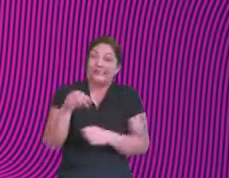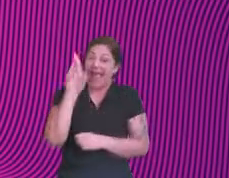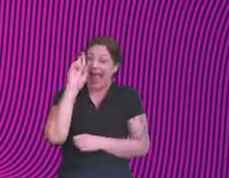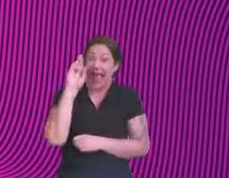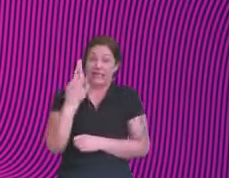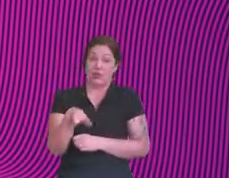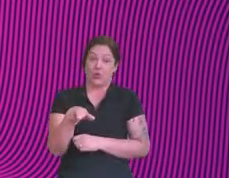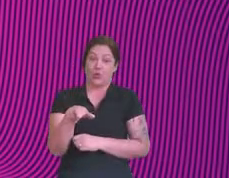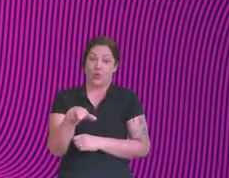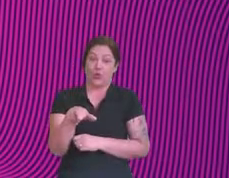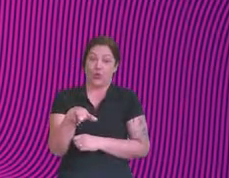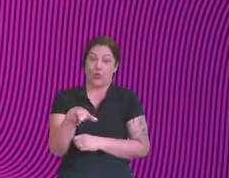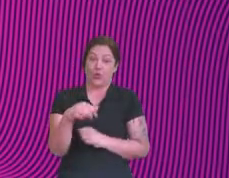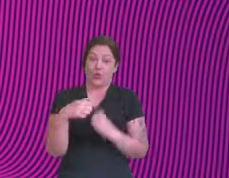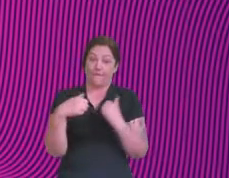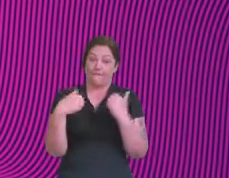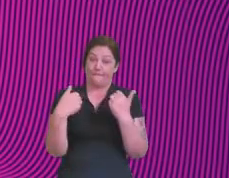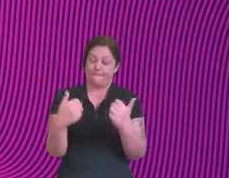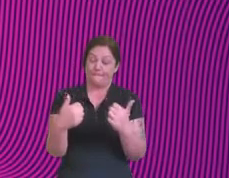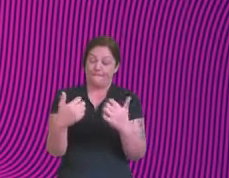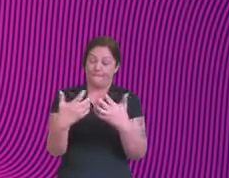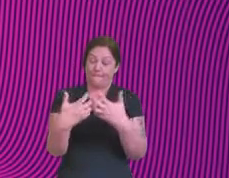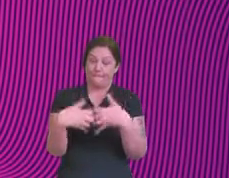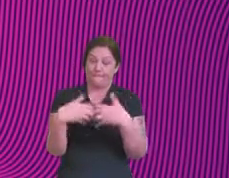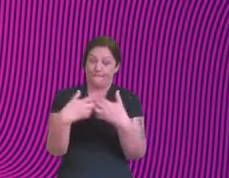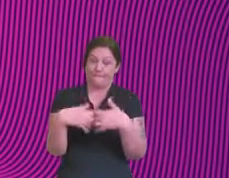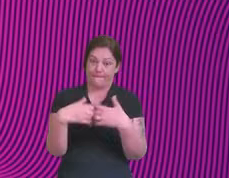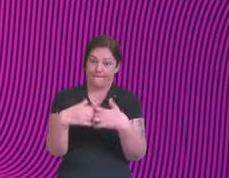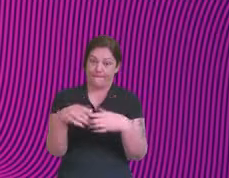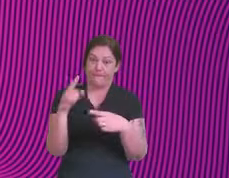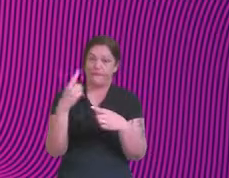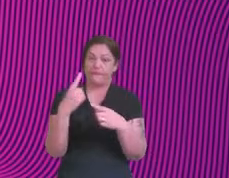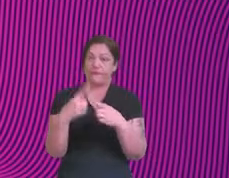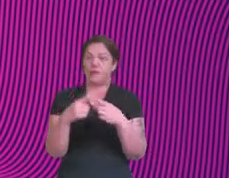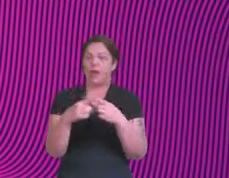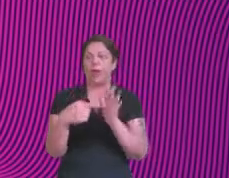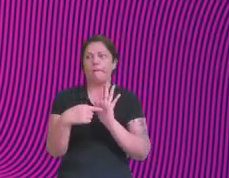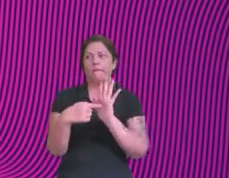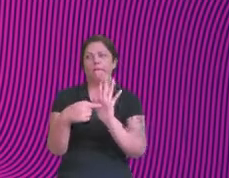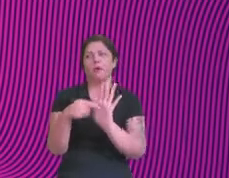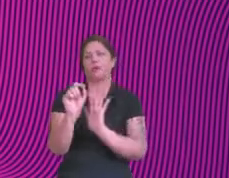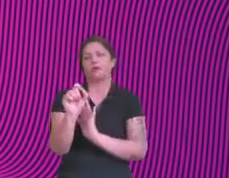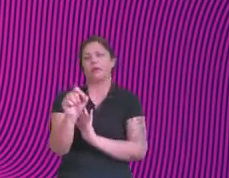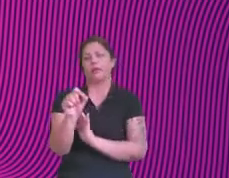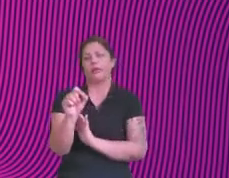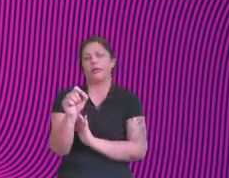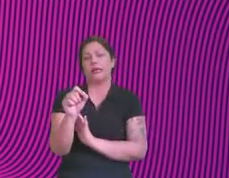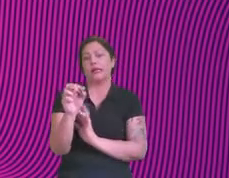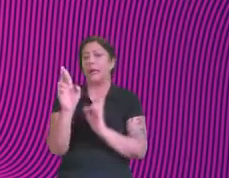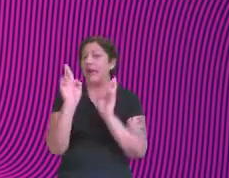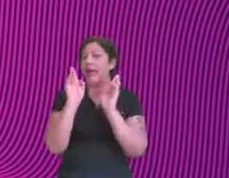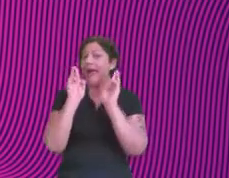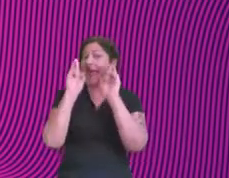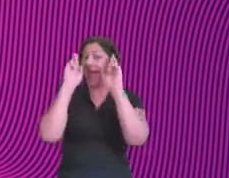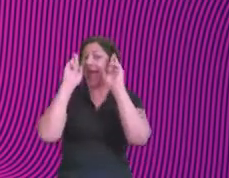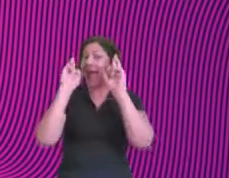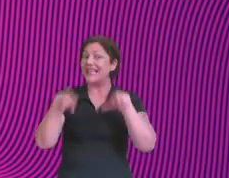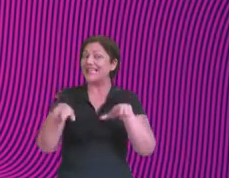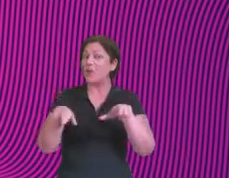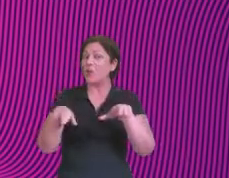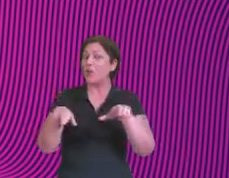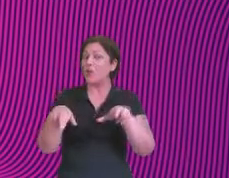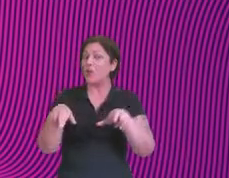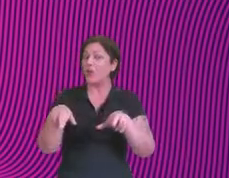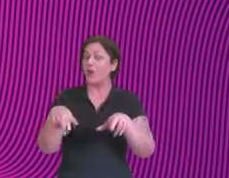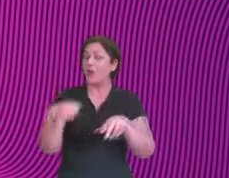vitro que demonstra o racional, né, e como a hipertermia,